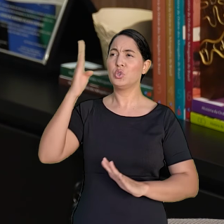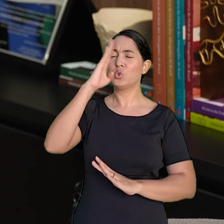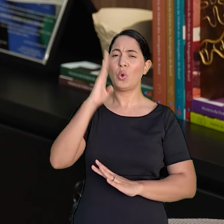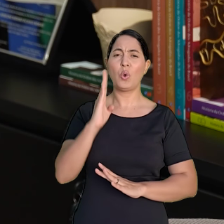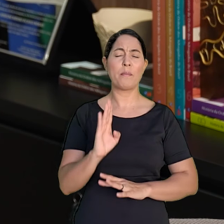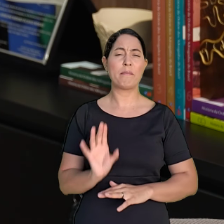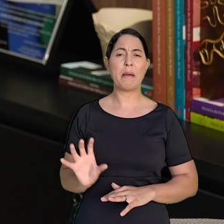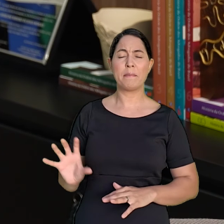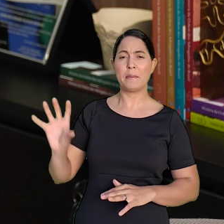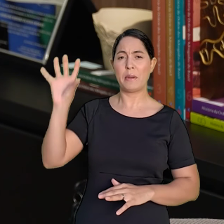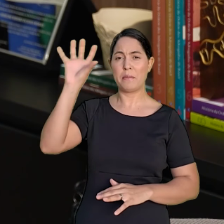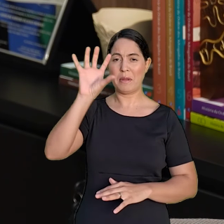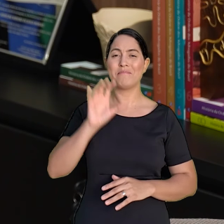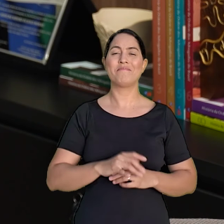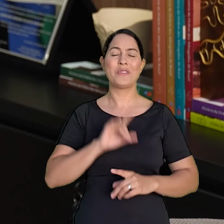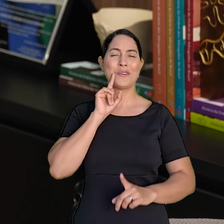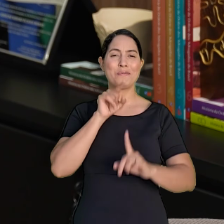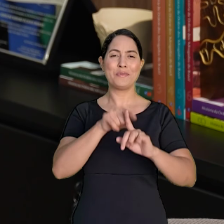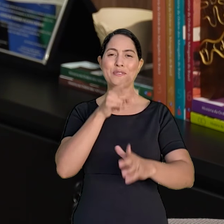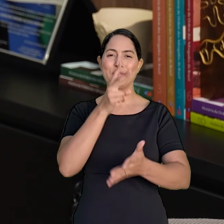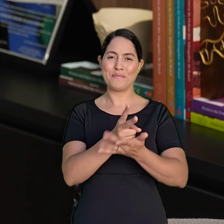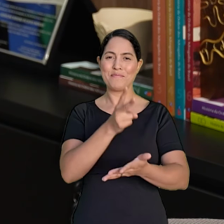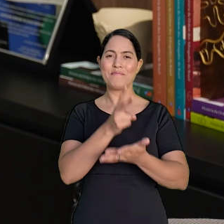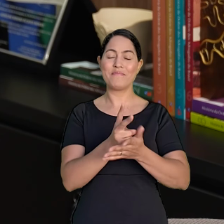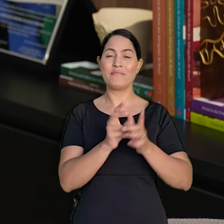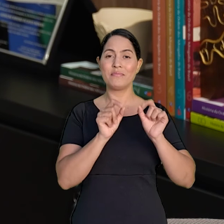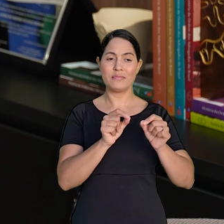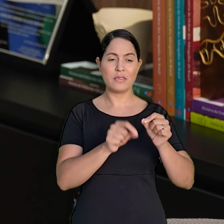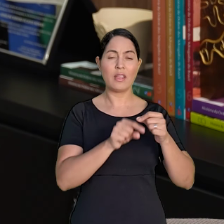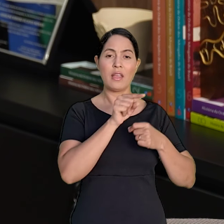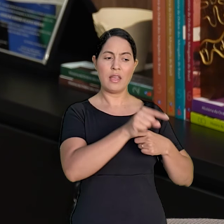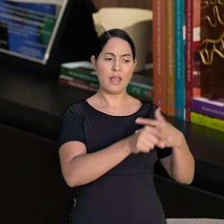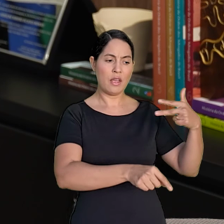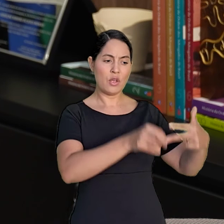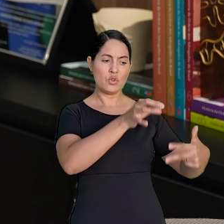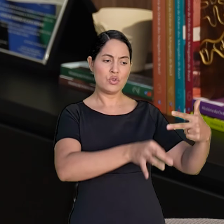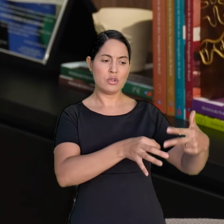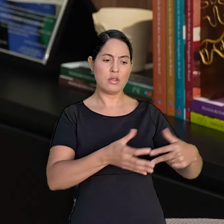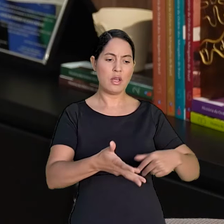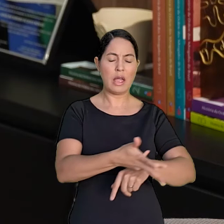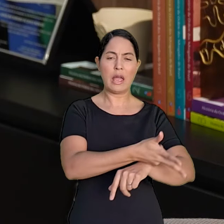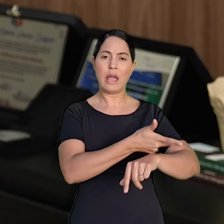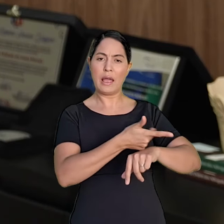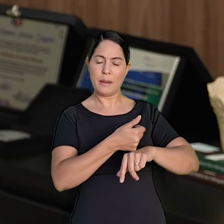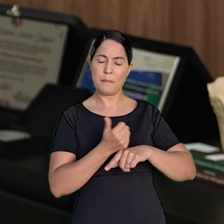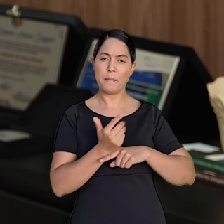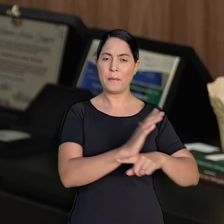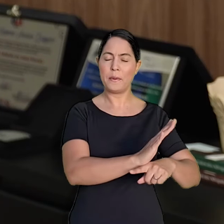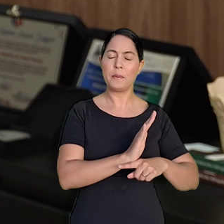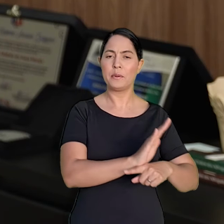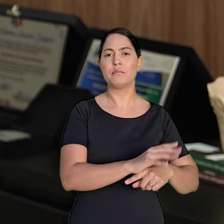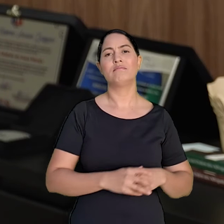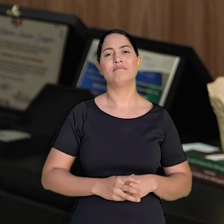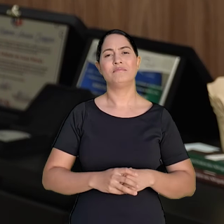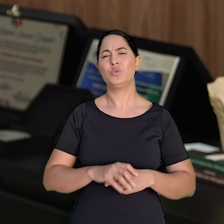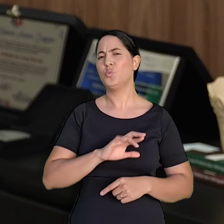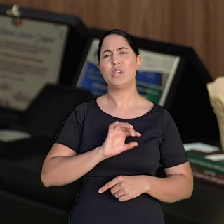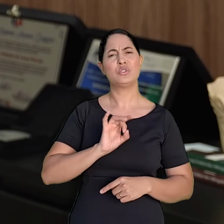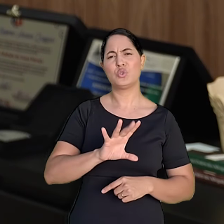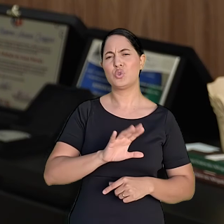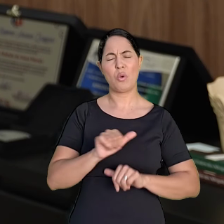as regiões. O objetivo é um só: contribuir para o aprimoramento do judiciário. Mais do que discutir